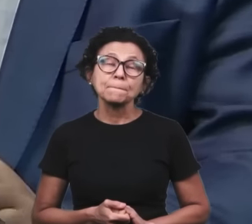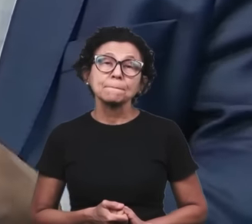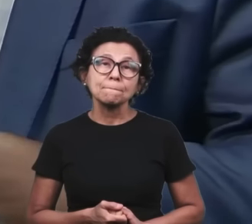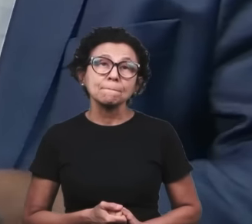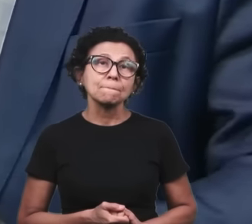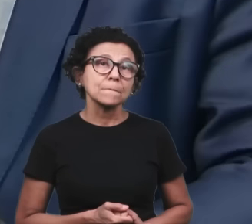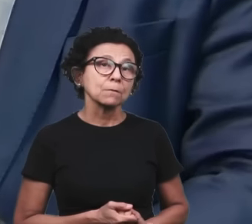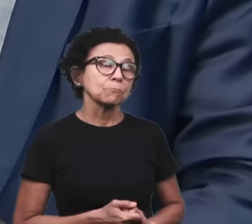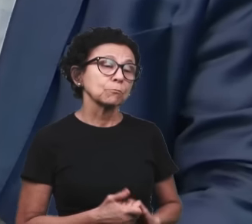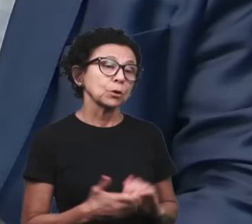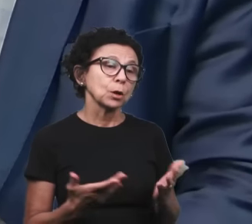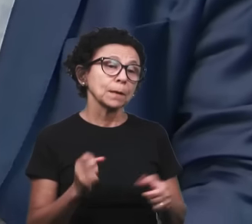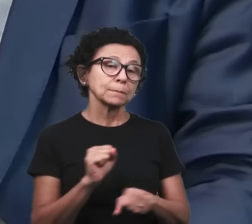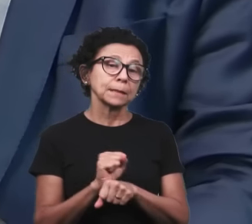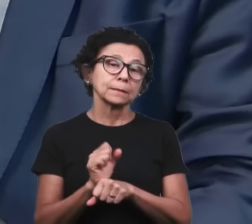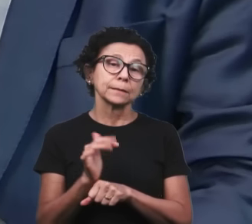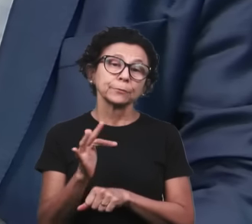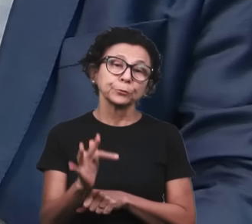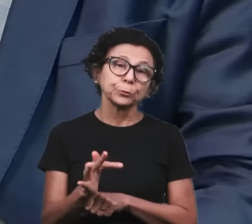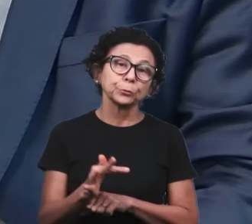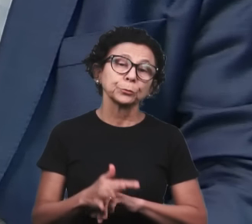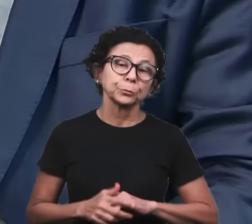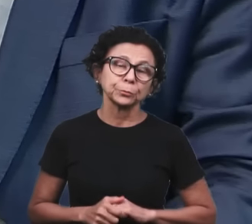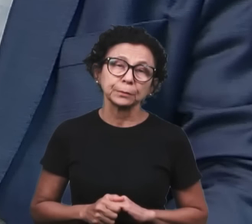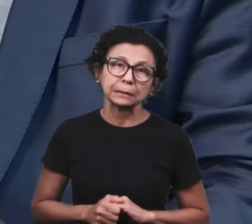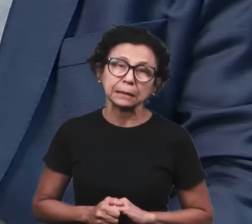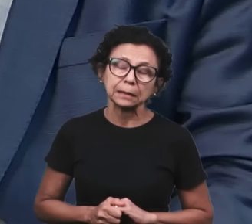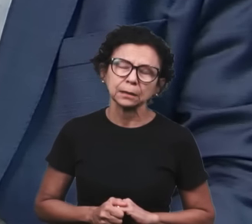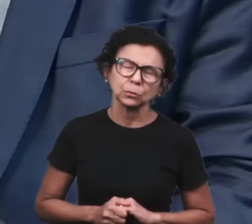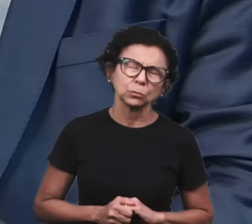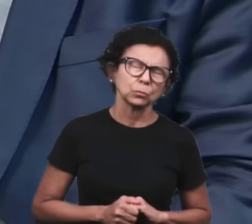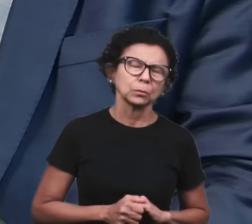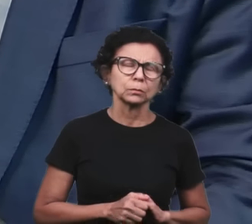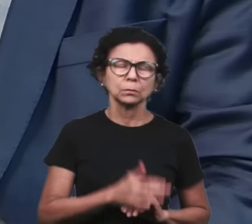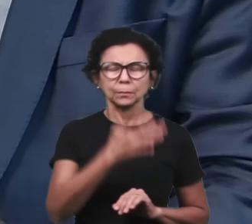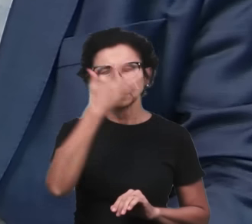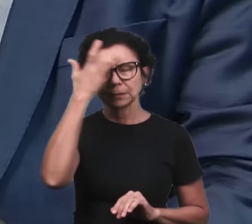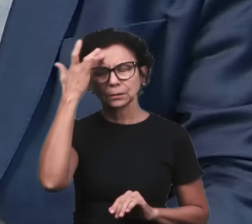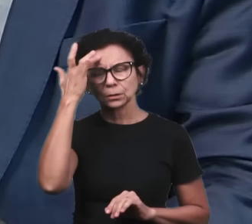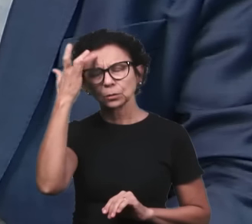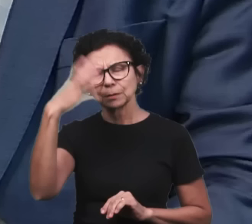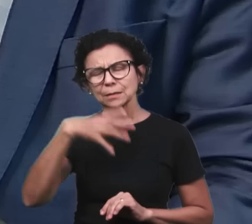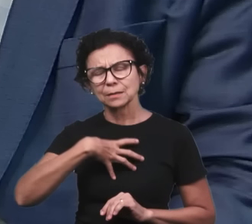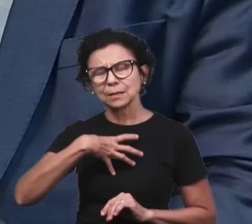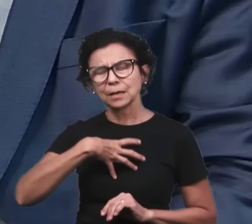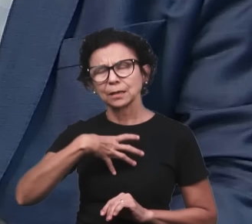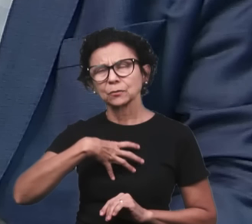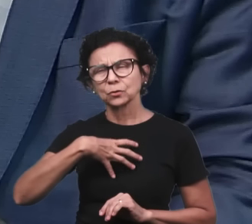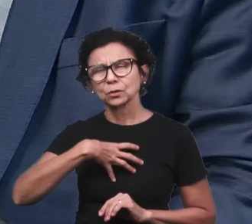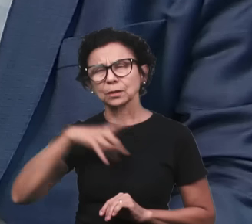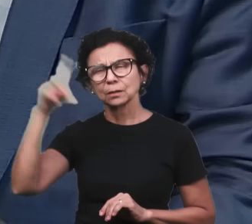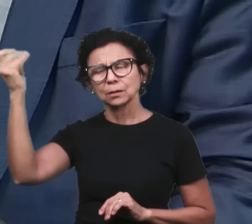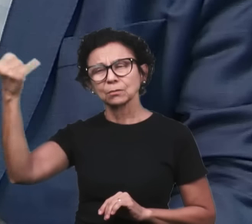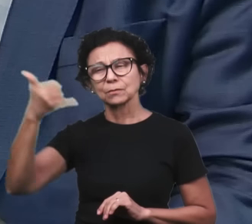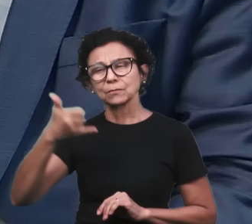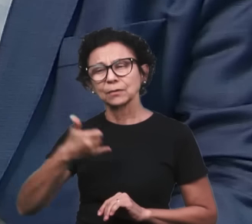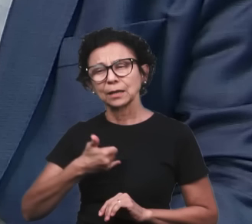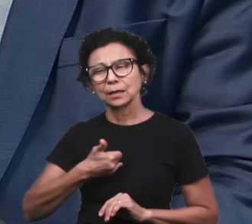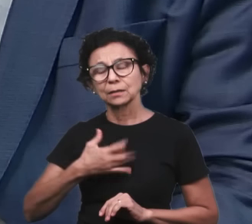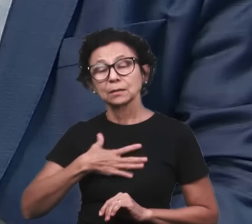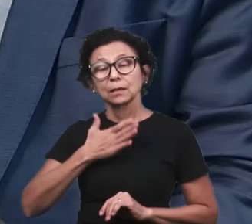se cumprido, mas quando o homem ouve a voz de Deus, o seu coração aquieta, né? Enche de